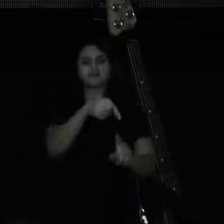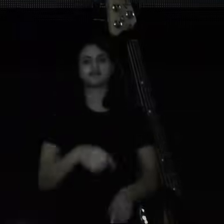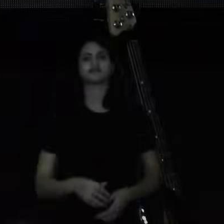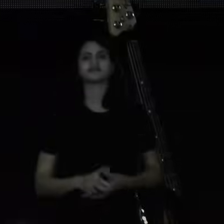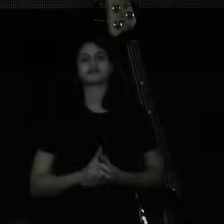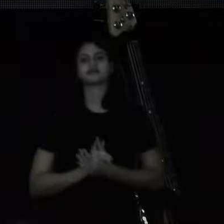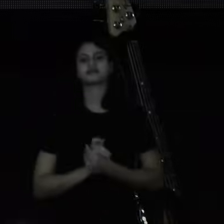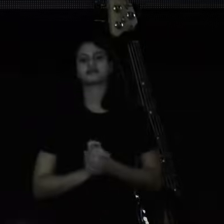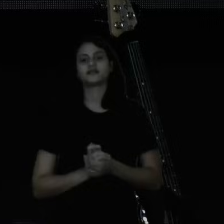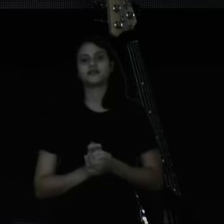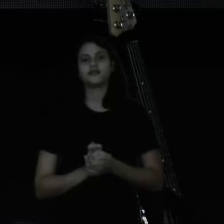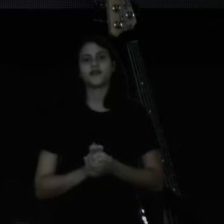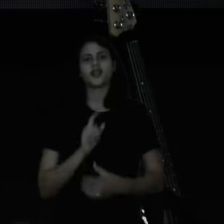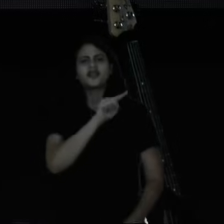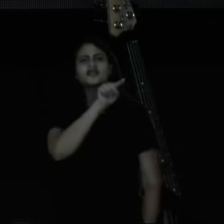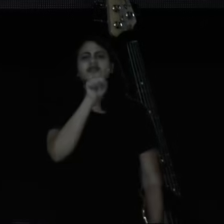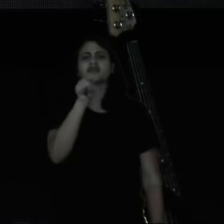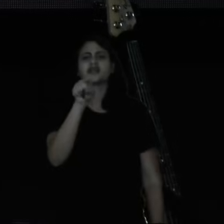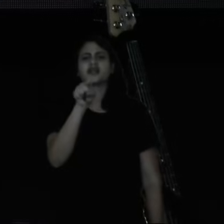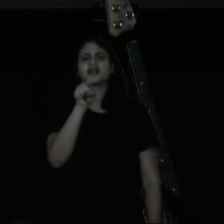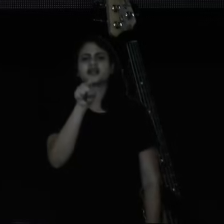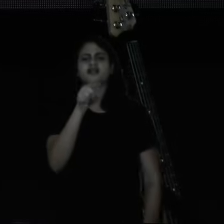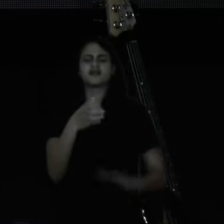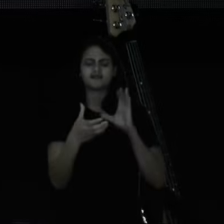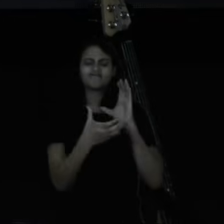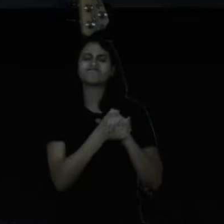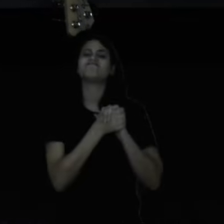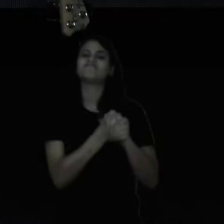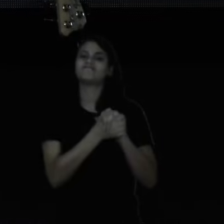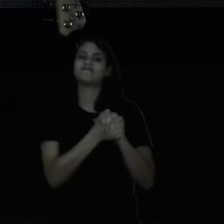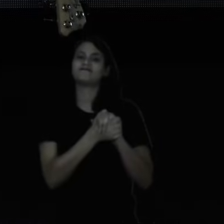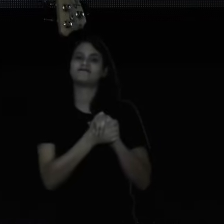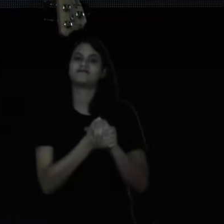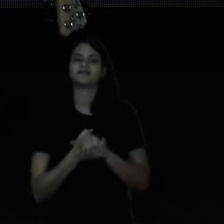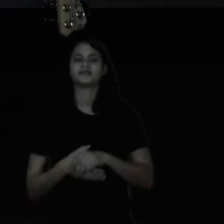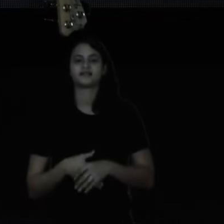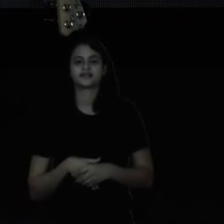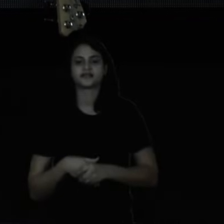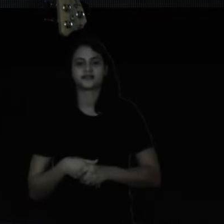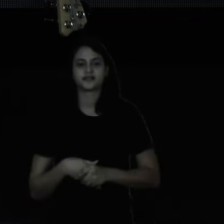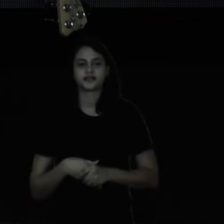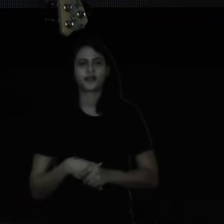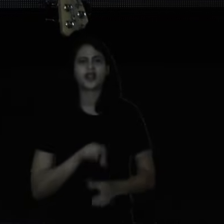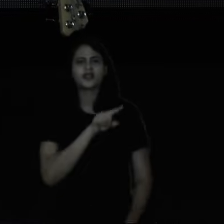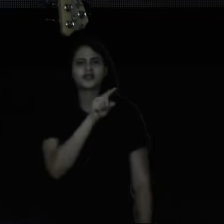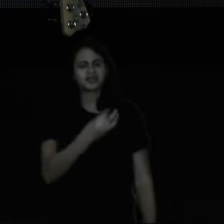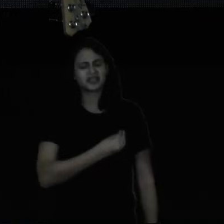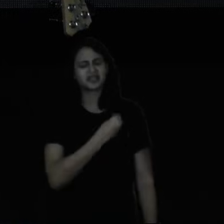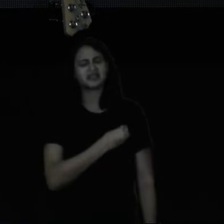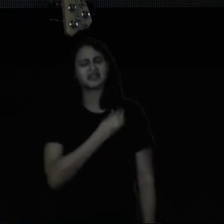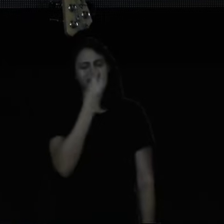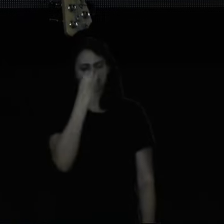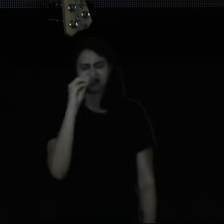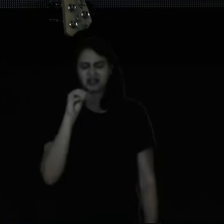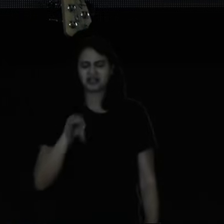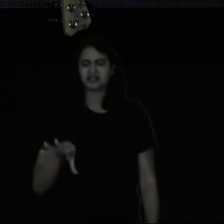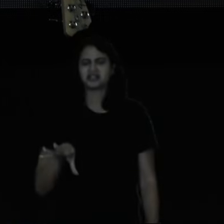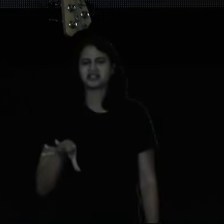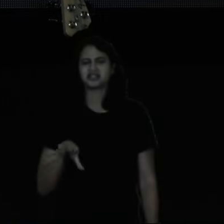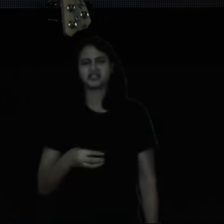hoje: você vai casar. Você pode ter vivido uma rejeição em um casamento onde